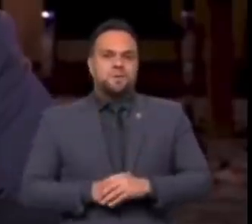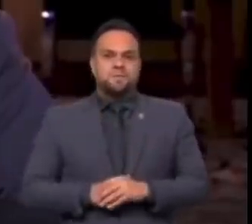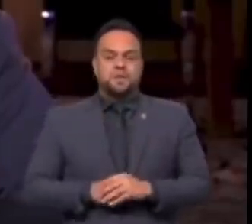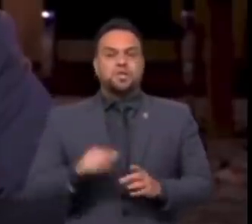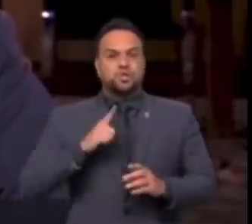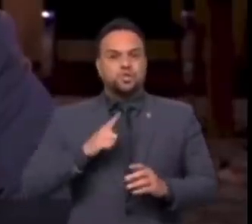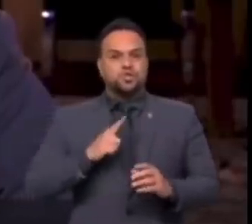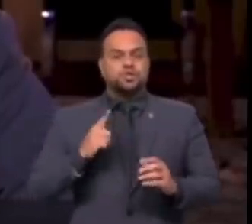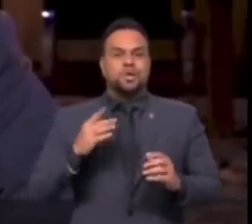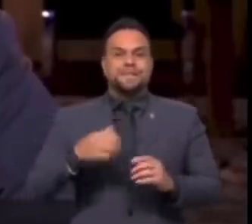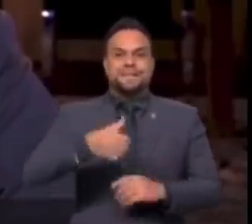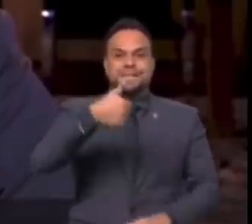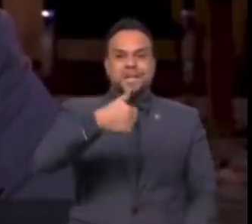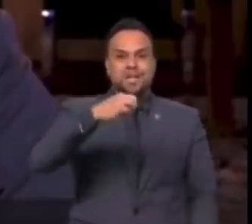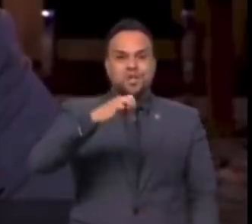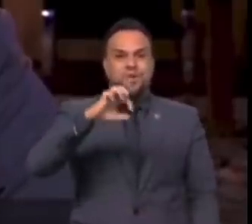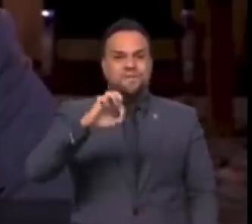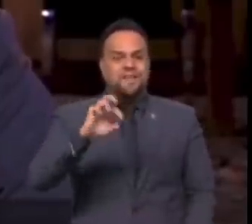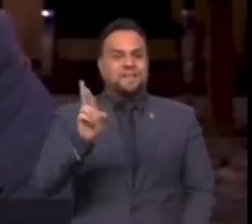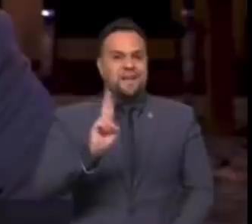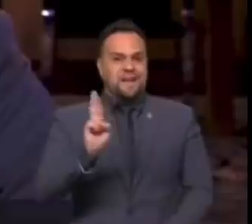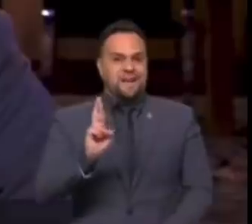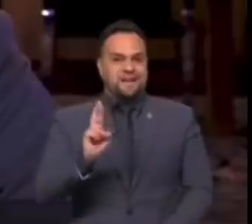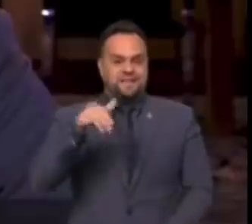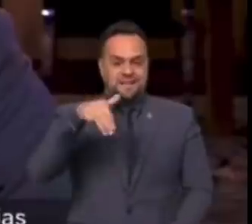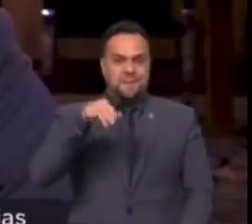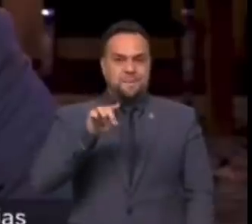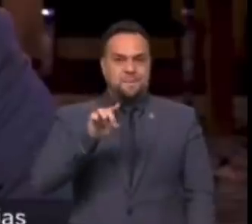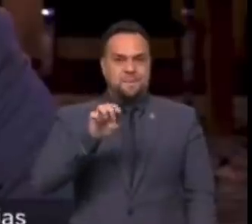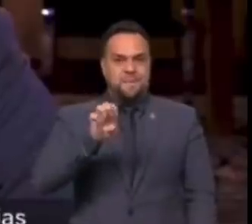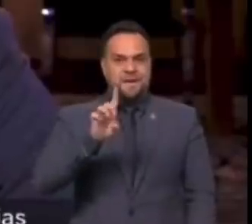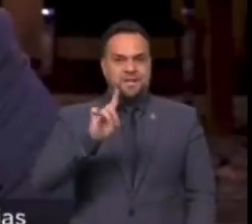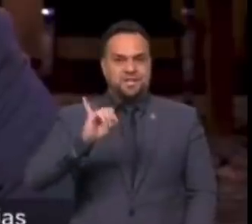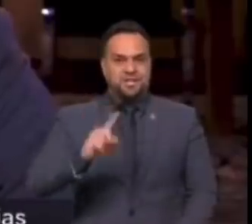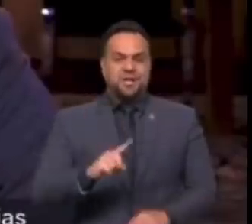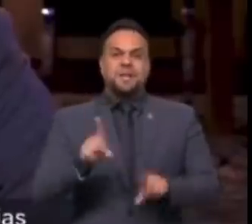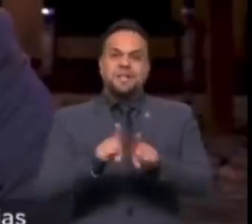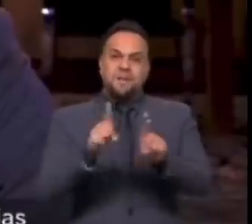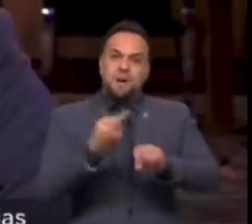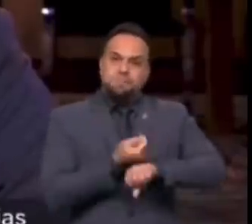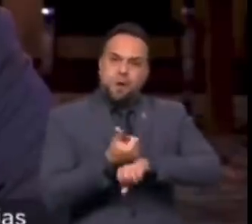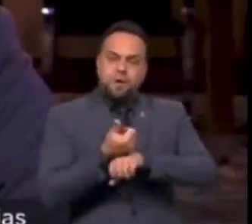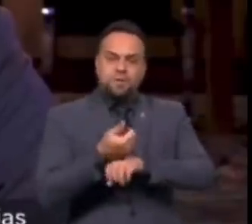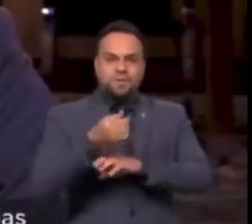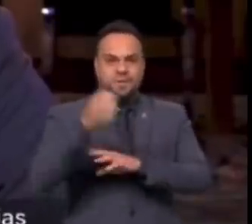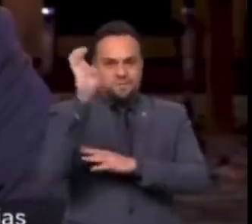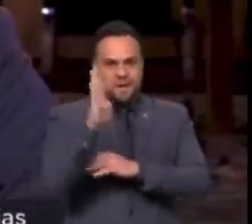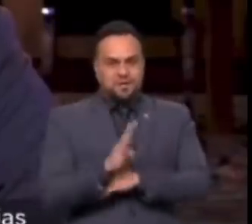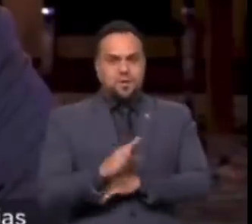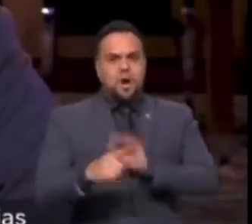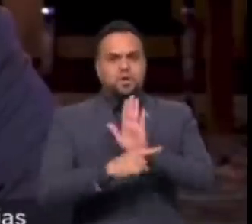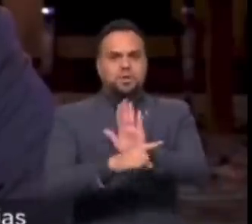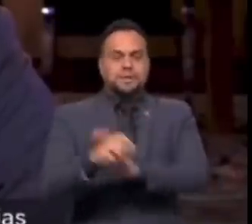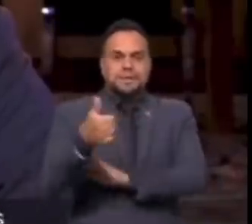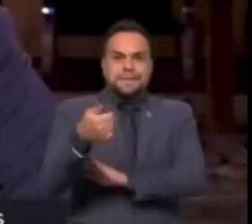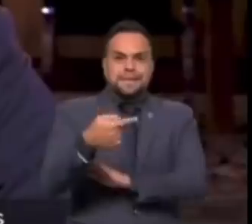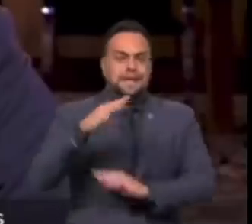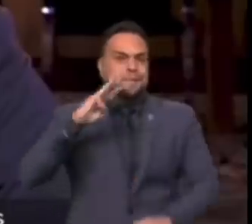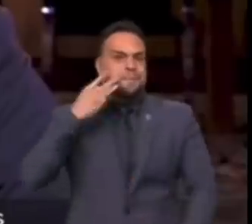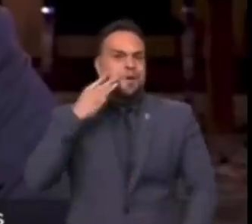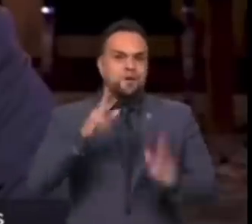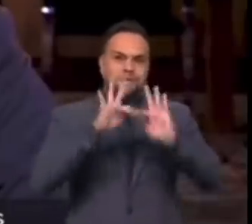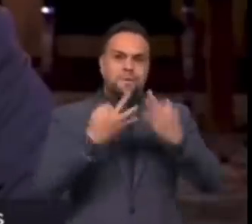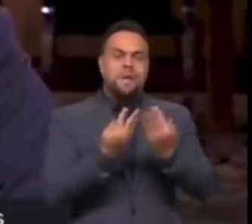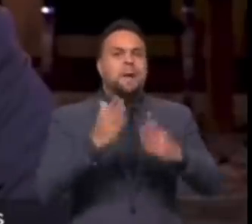onde a média era de apenas 190 reais o auxílio do Brasil vai ajudar 17 milhões de